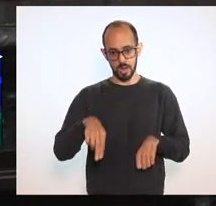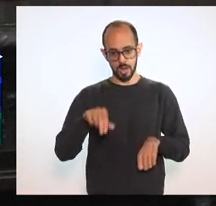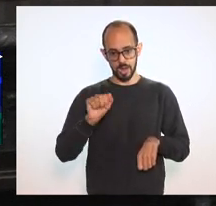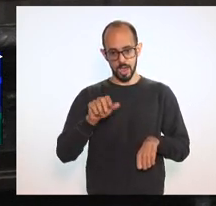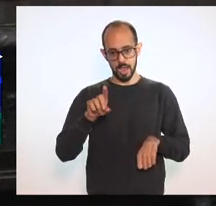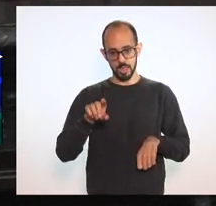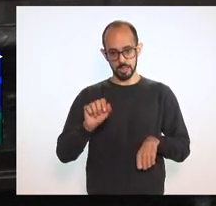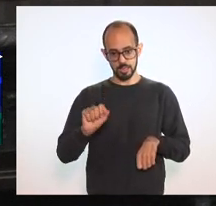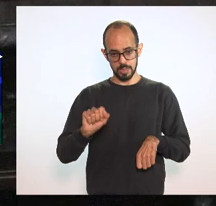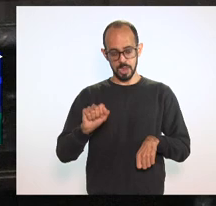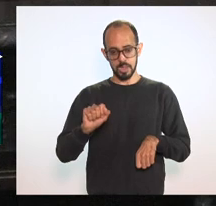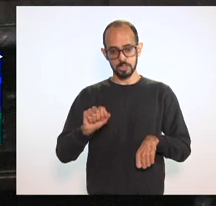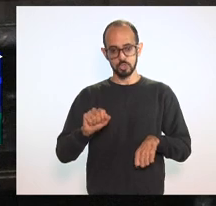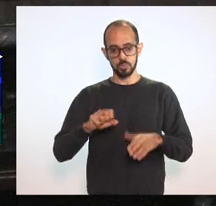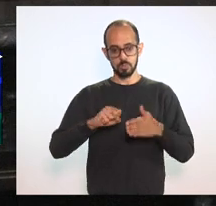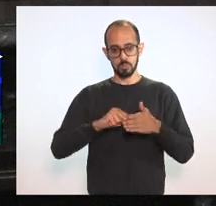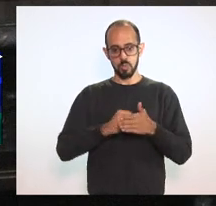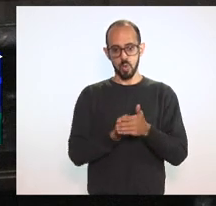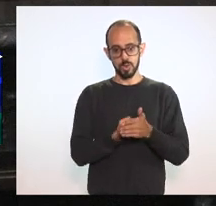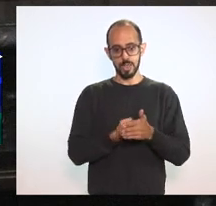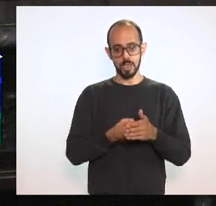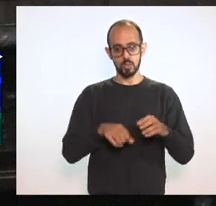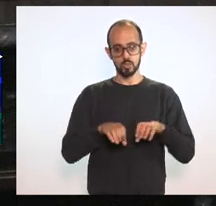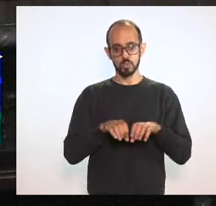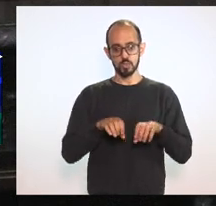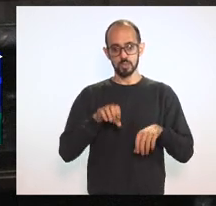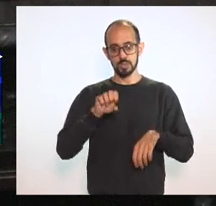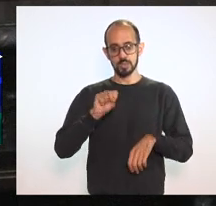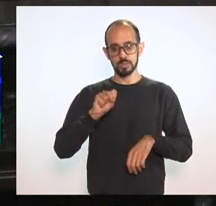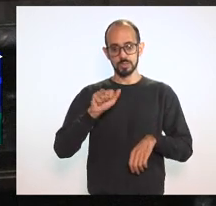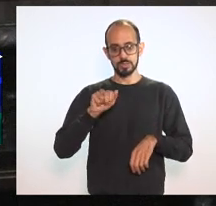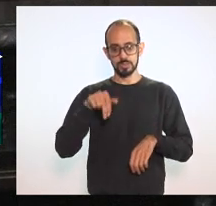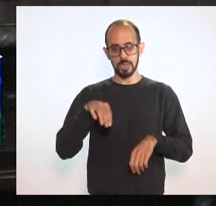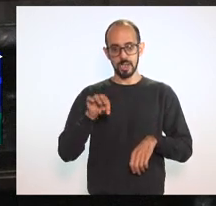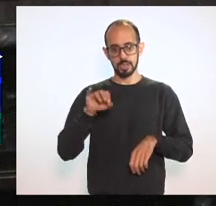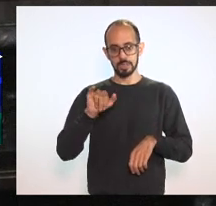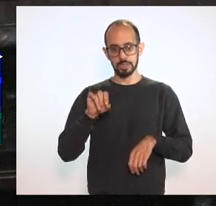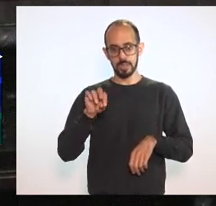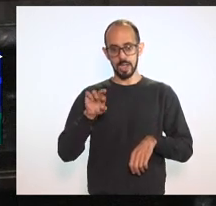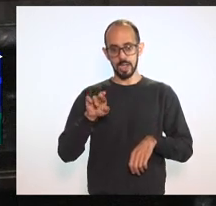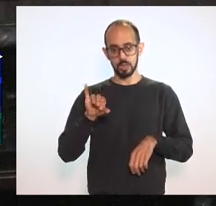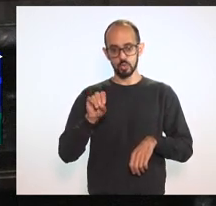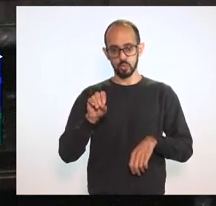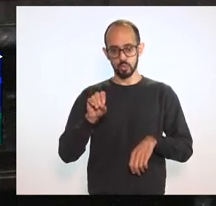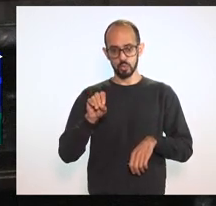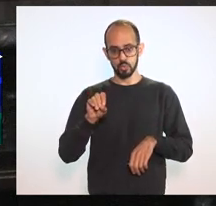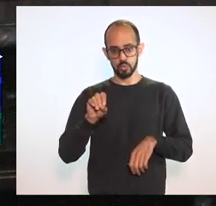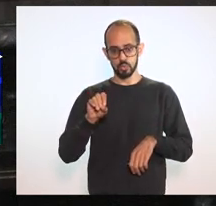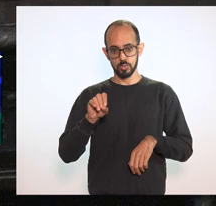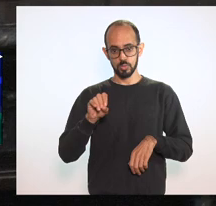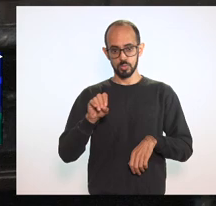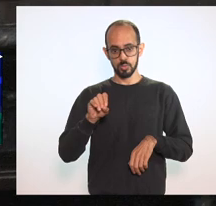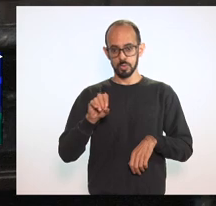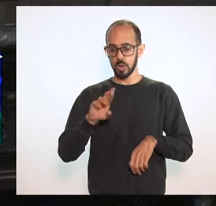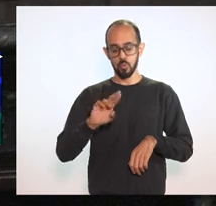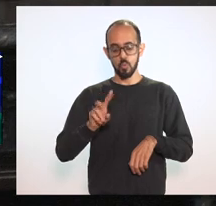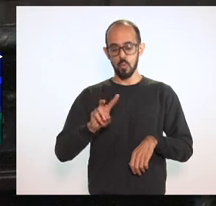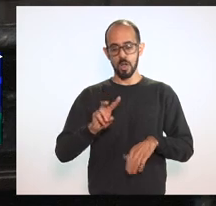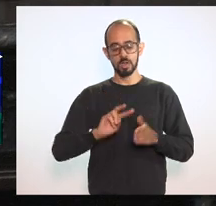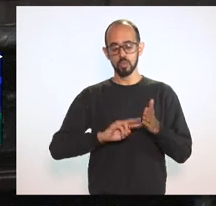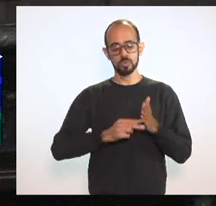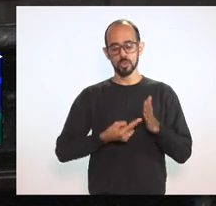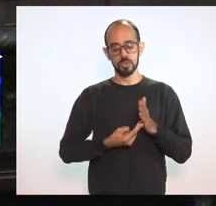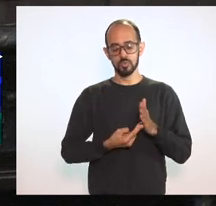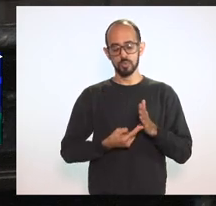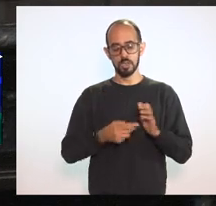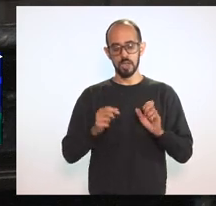sanitário ou seja bloqueio sanitário não é sinônimo de festa bloqueie sanitário na sua senão de viagem de